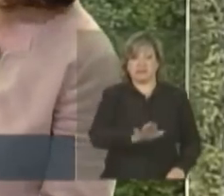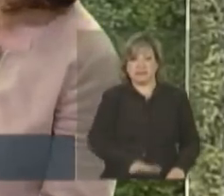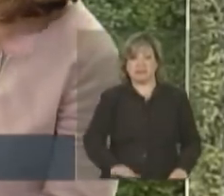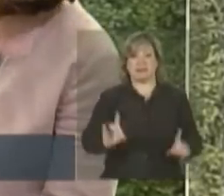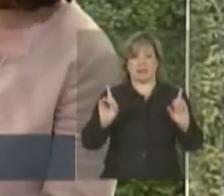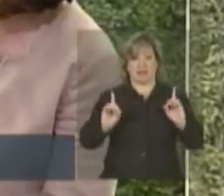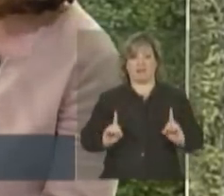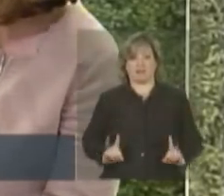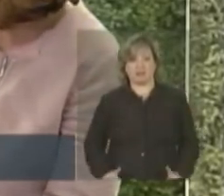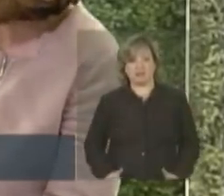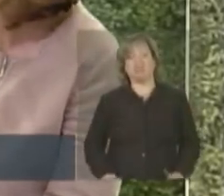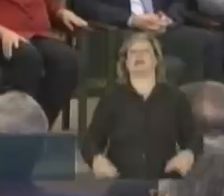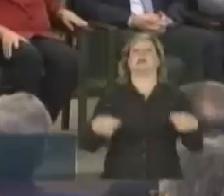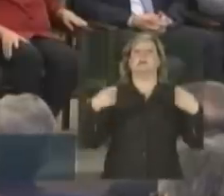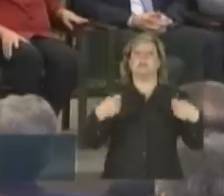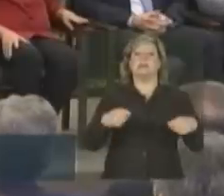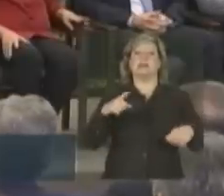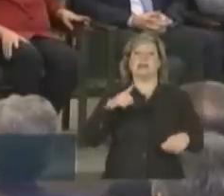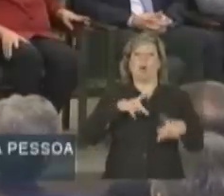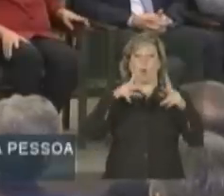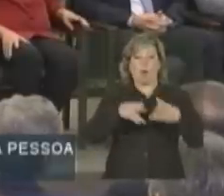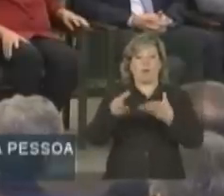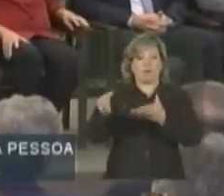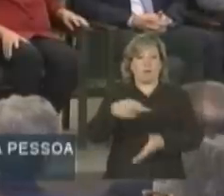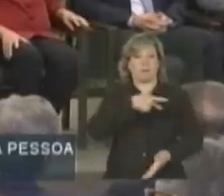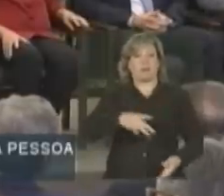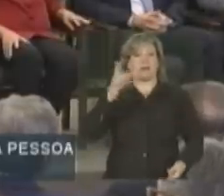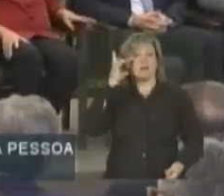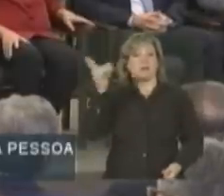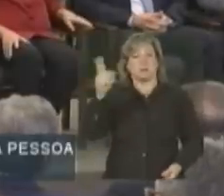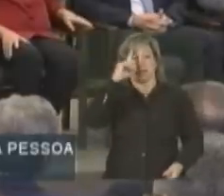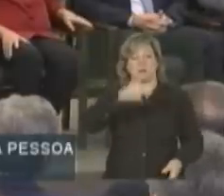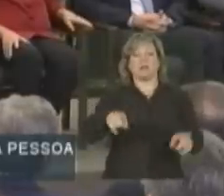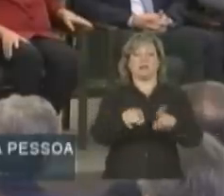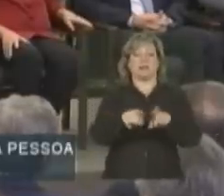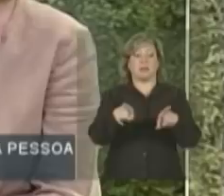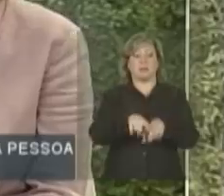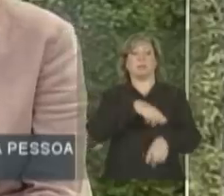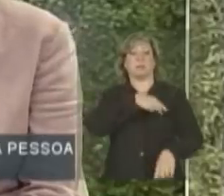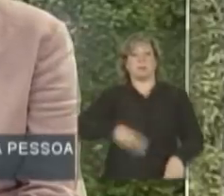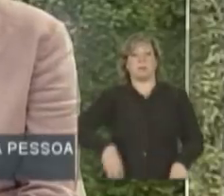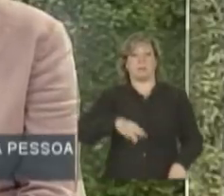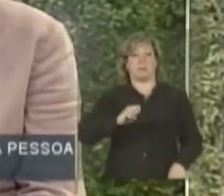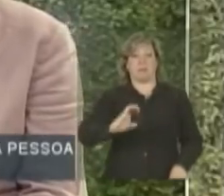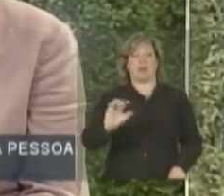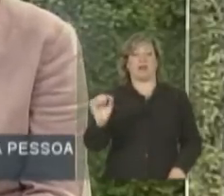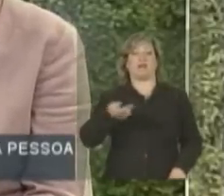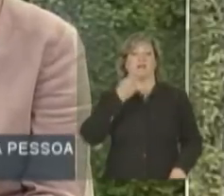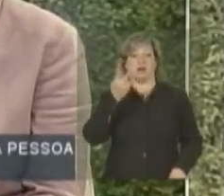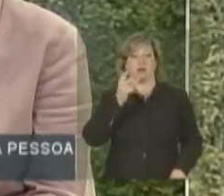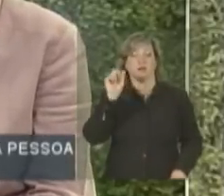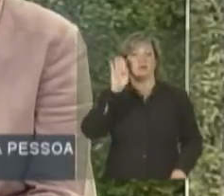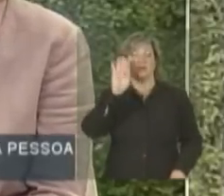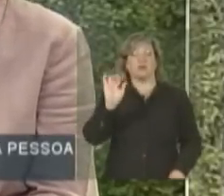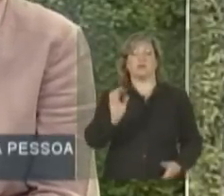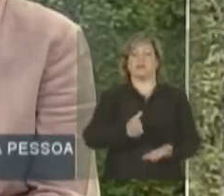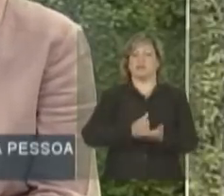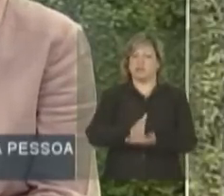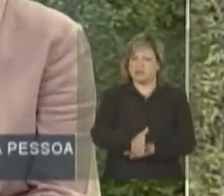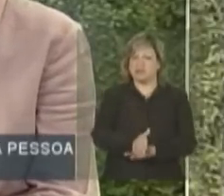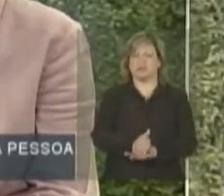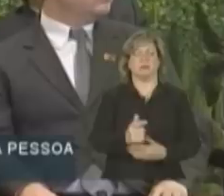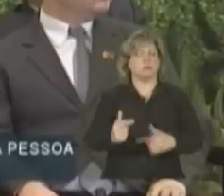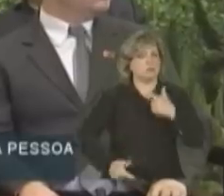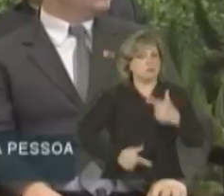deficiência tenham, como a senhora determinou, e o ministro da Educação atuou de forma direta e